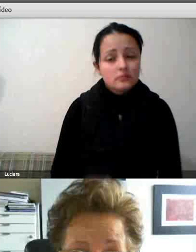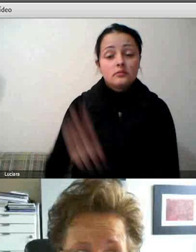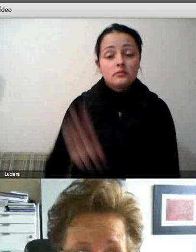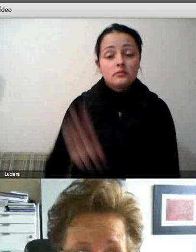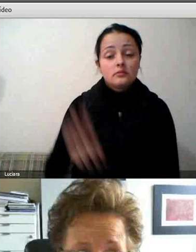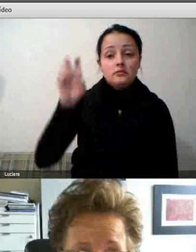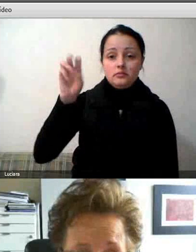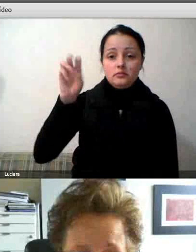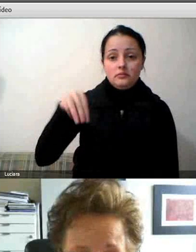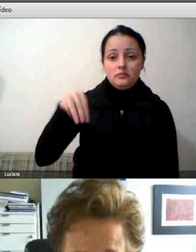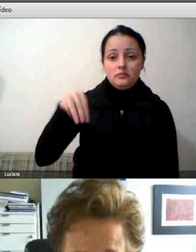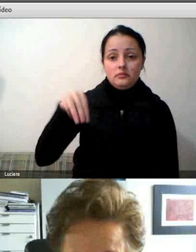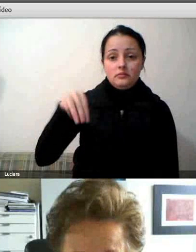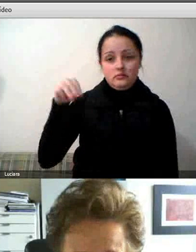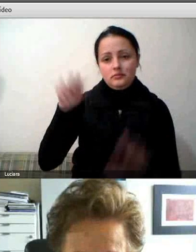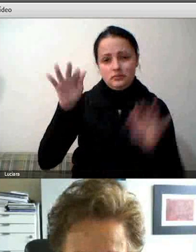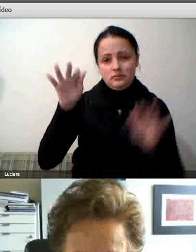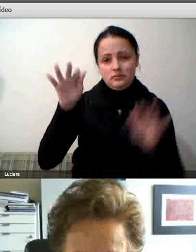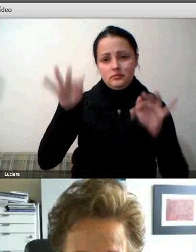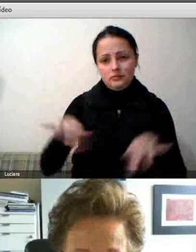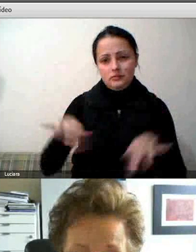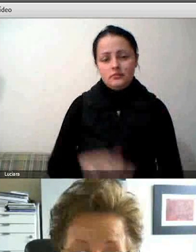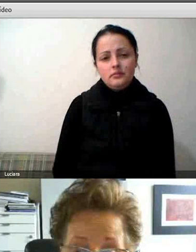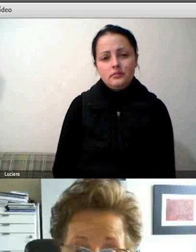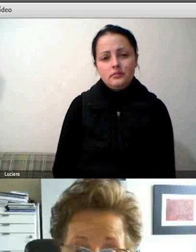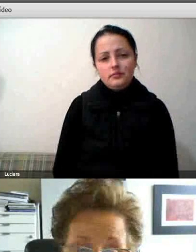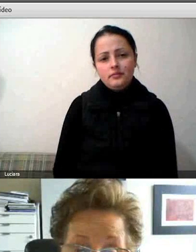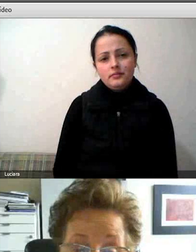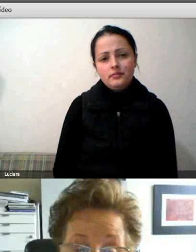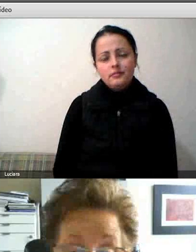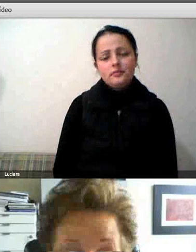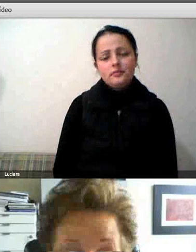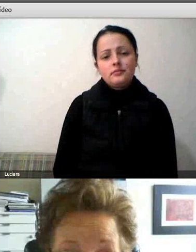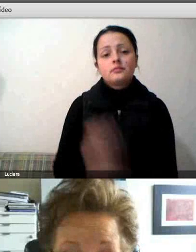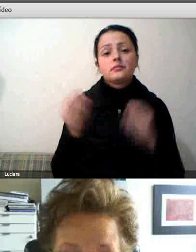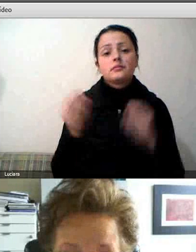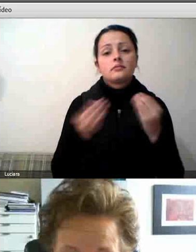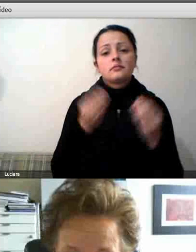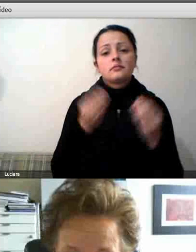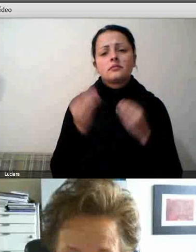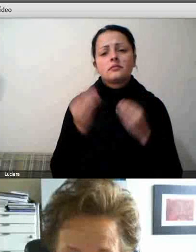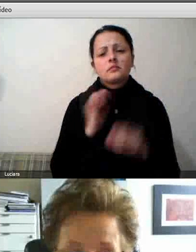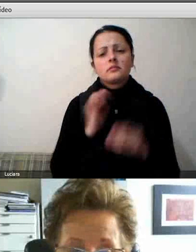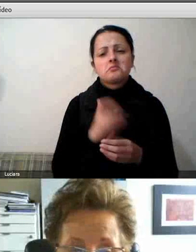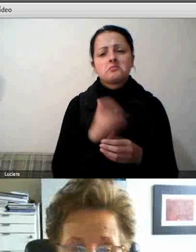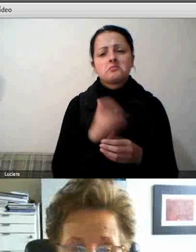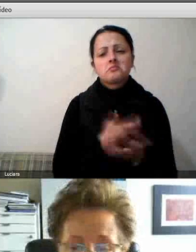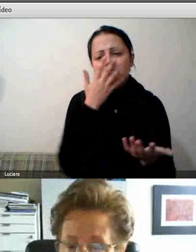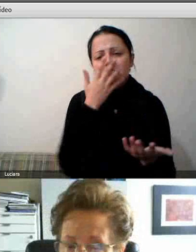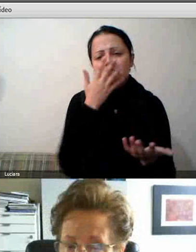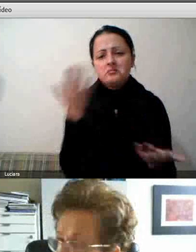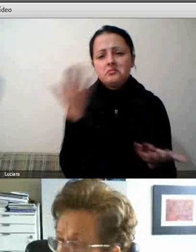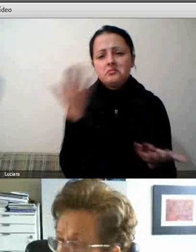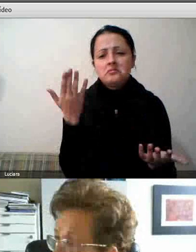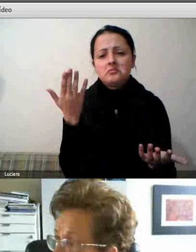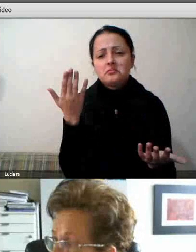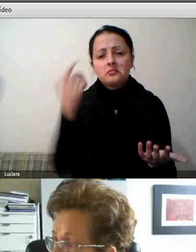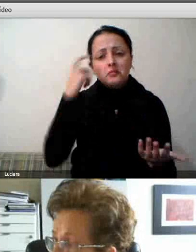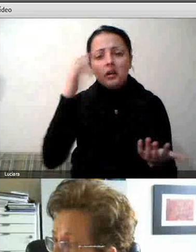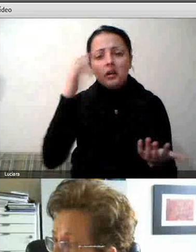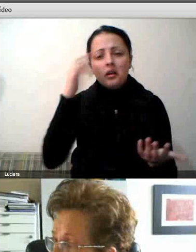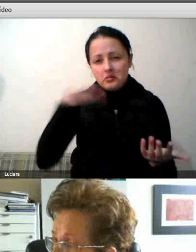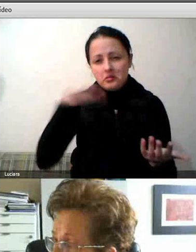essa escola funciona? O que nós temos que mudar? Quando eu baixo os olhos e não